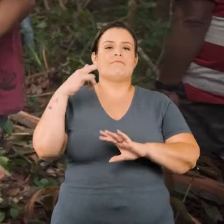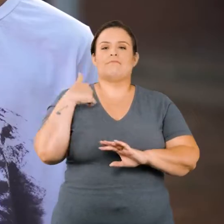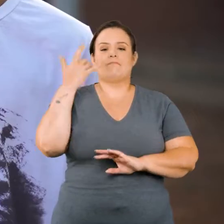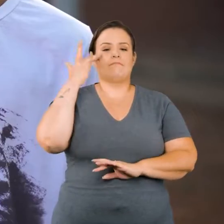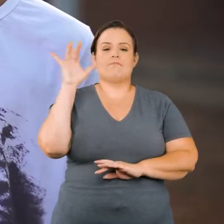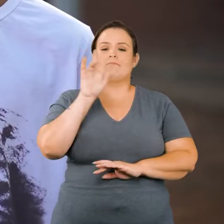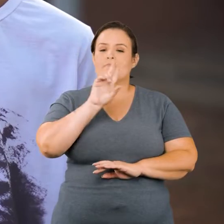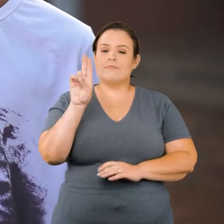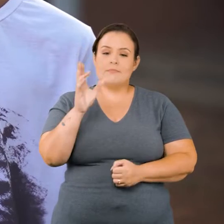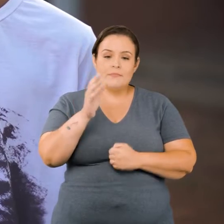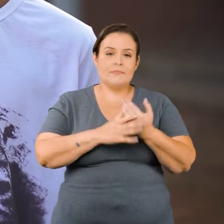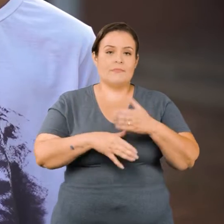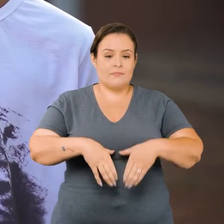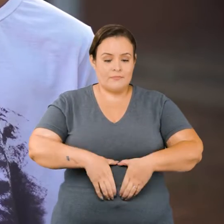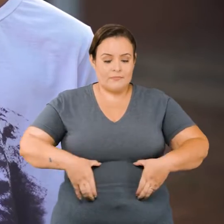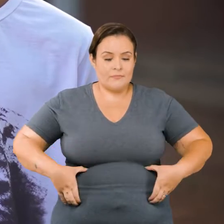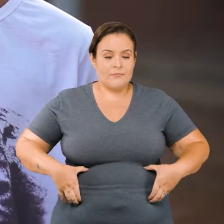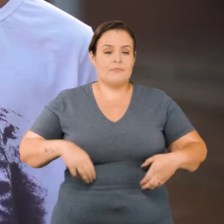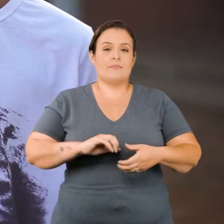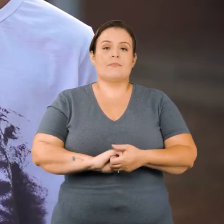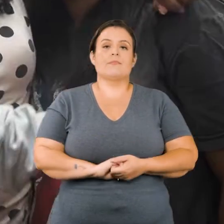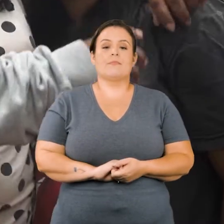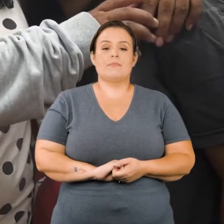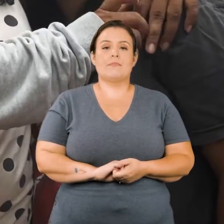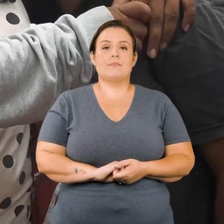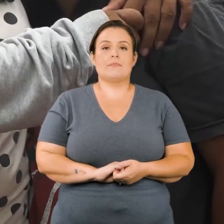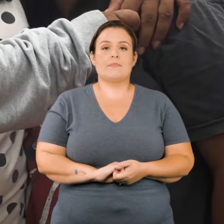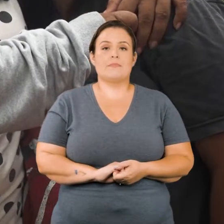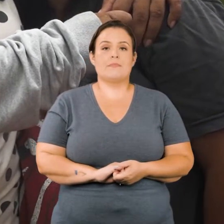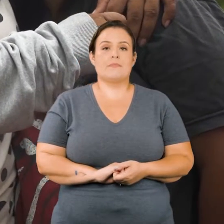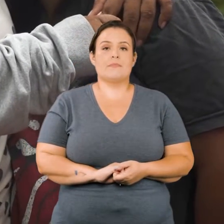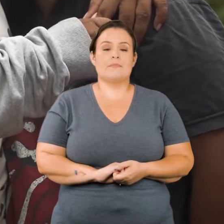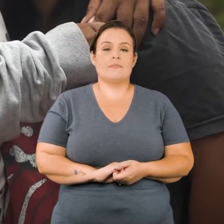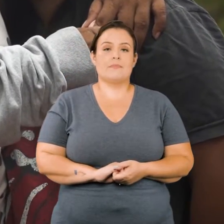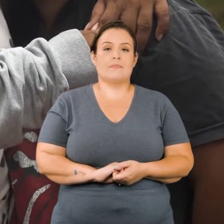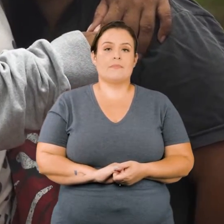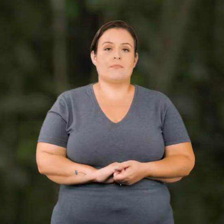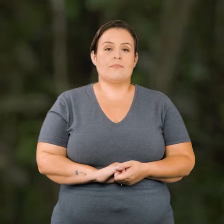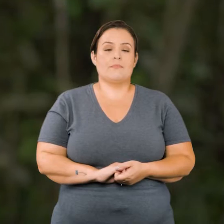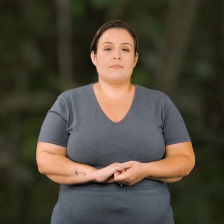Antes do projeto, não sabia o nome da origem de Cinta Larga. Ronald Saboré é estudante.